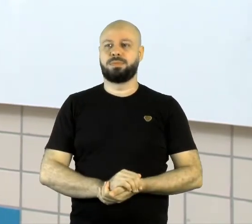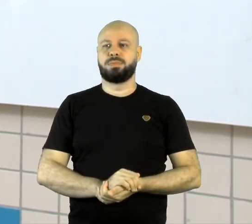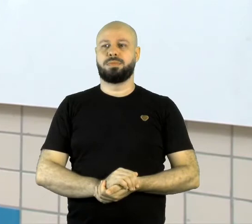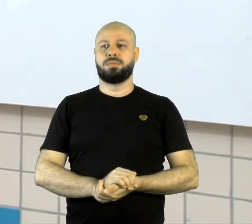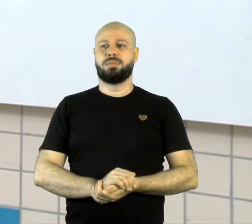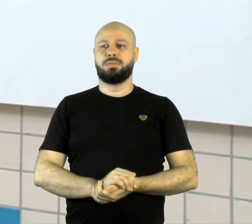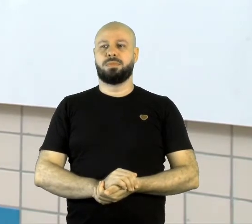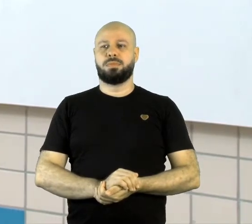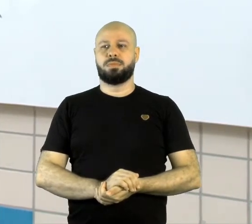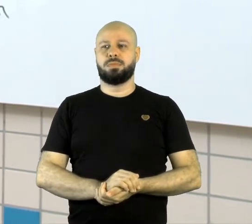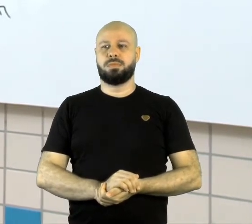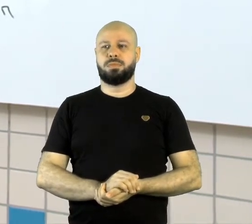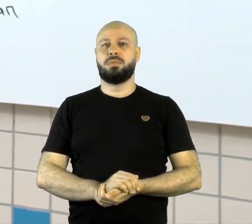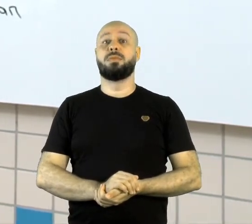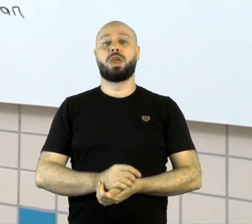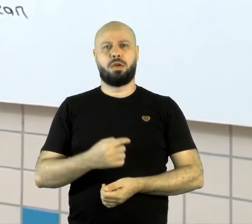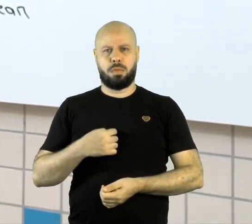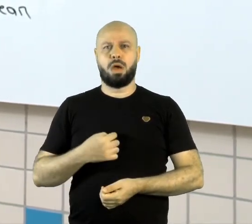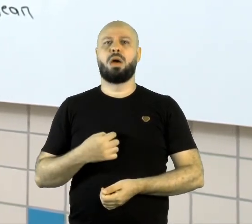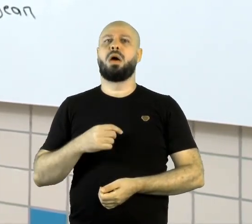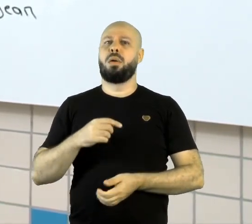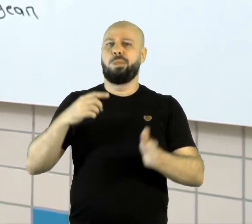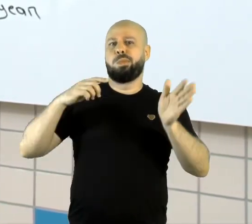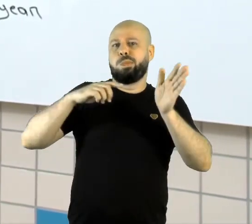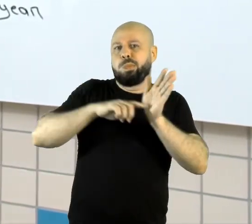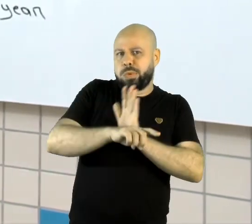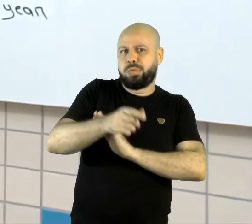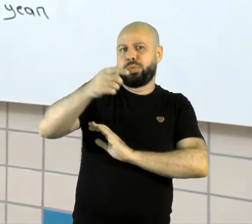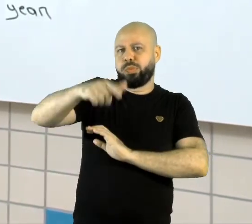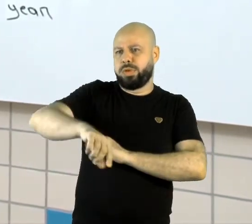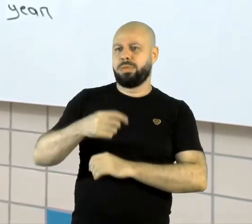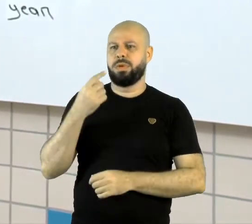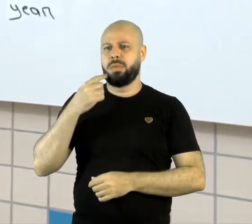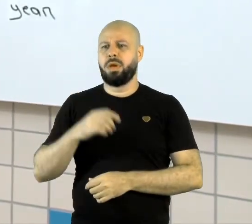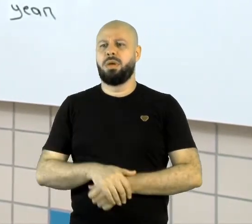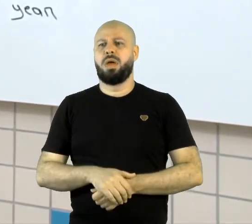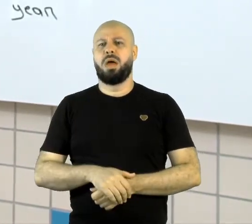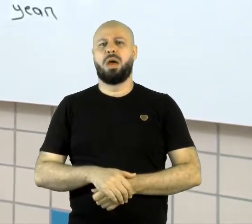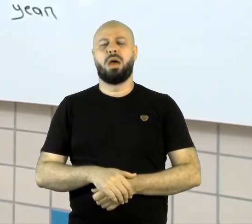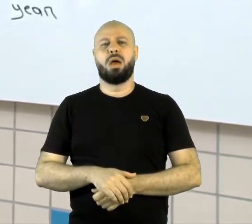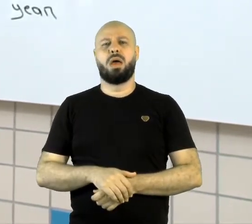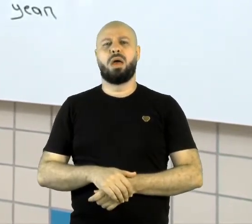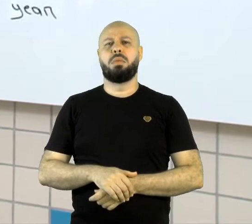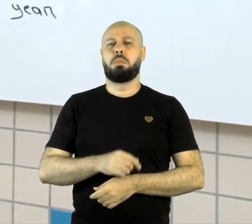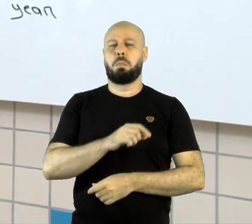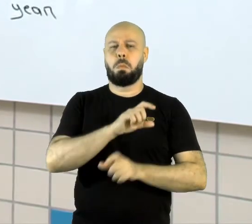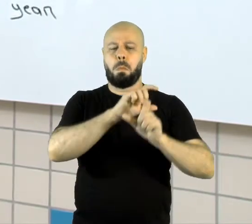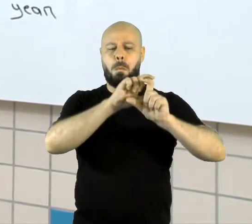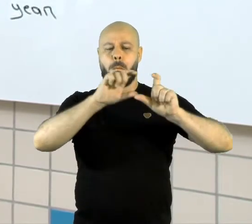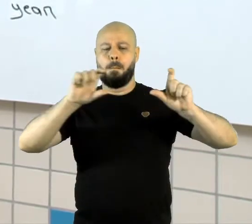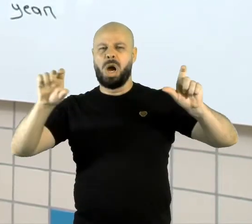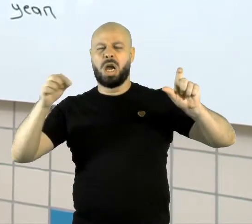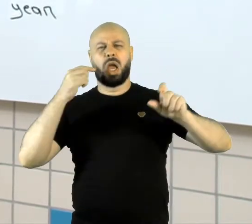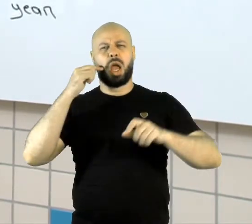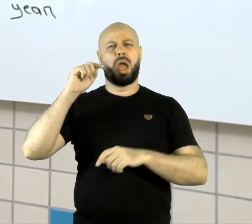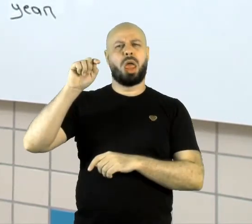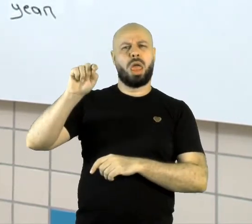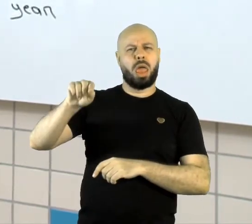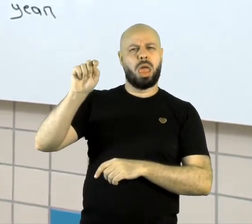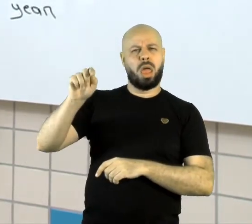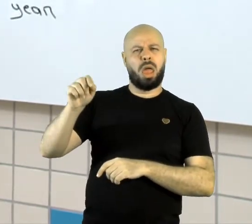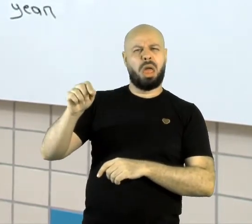Então, eu vou fazer a pergunta, the question. Did he live in Porto Nacional? Eu perguntei,